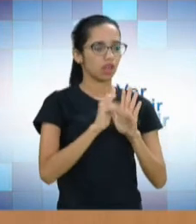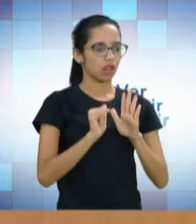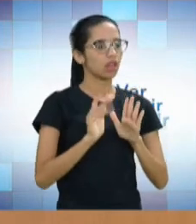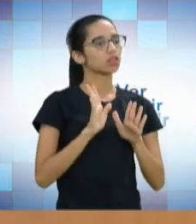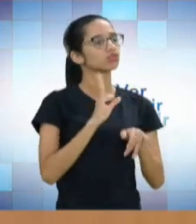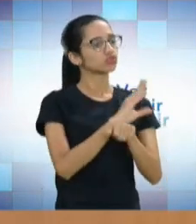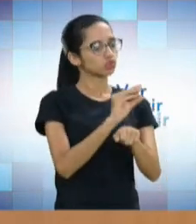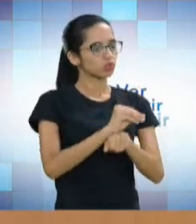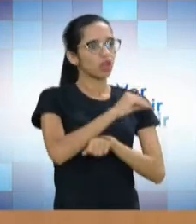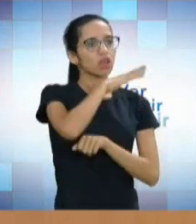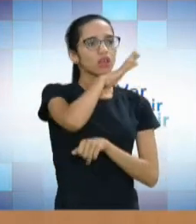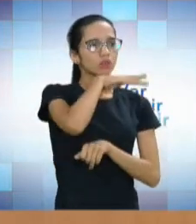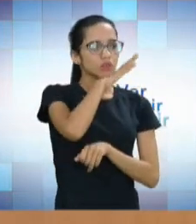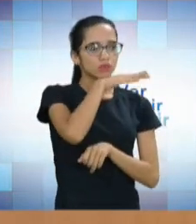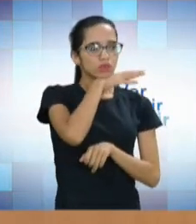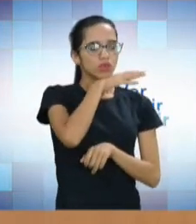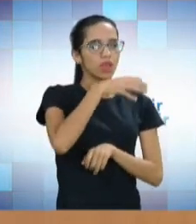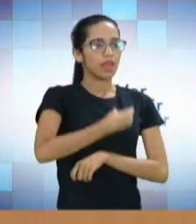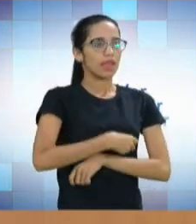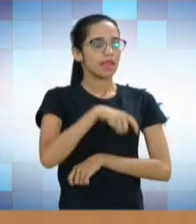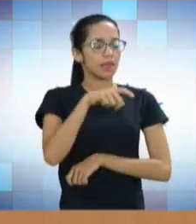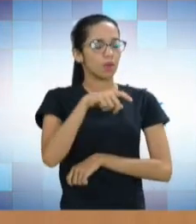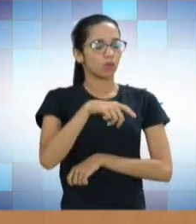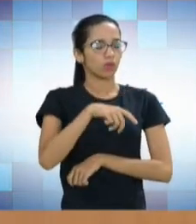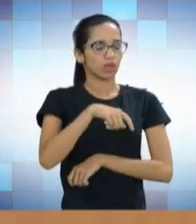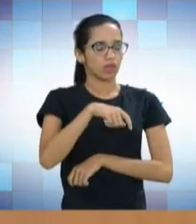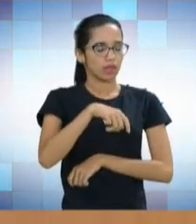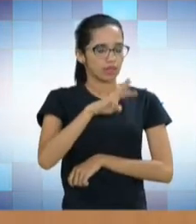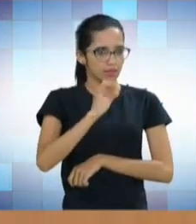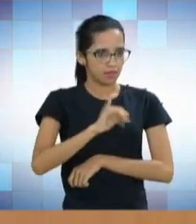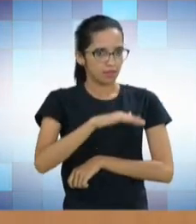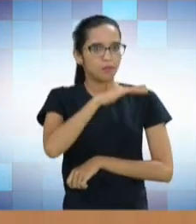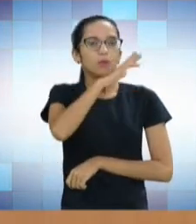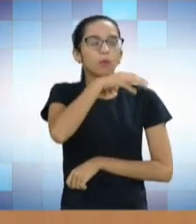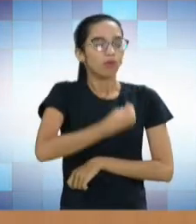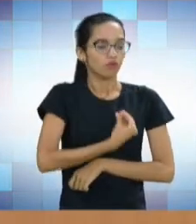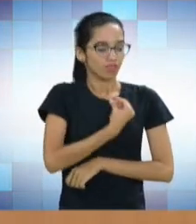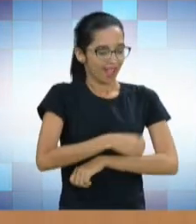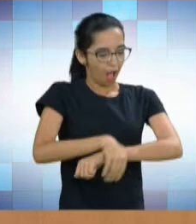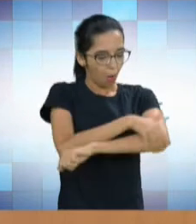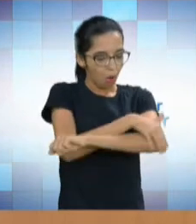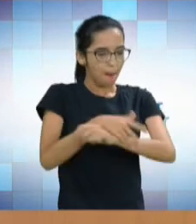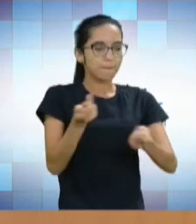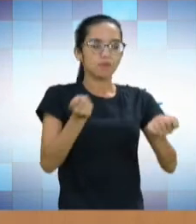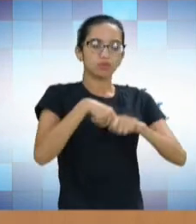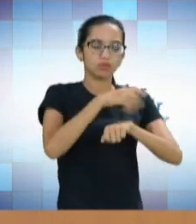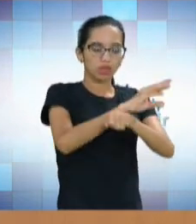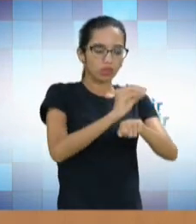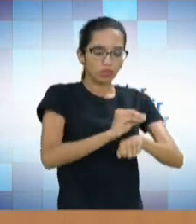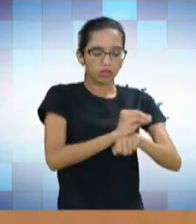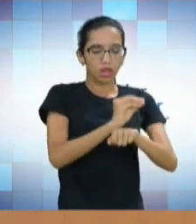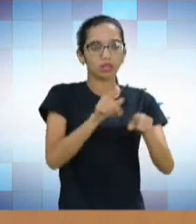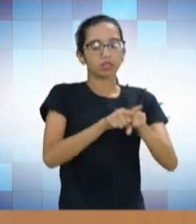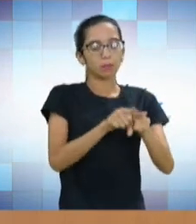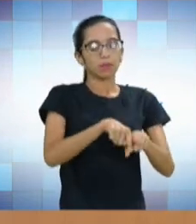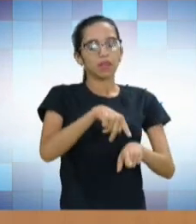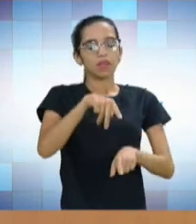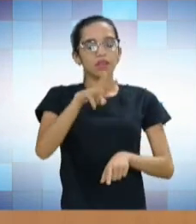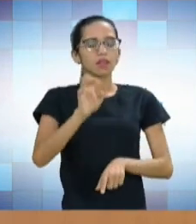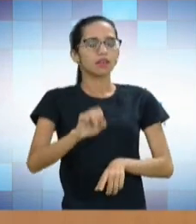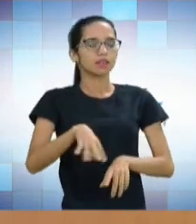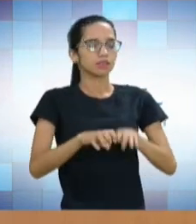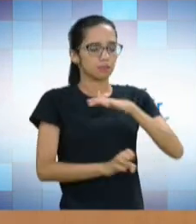apoio aos animais fim para que os animais de rua sejam atendidos pelas clínicas e seja apoiado pelas que assim